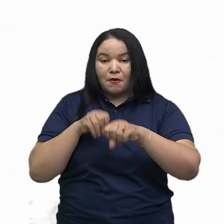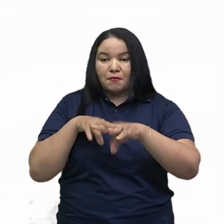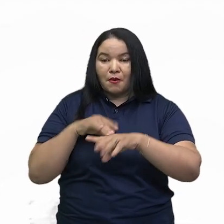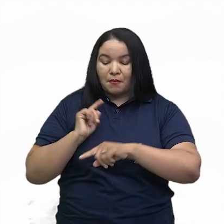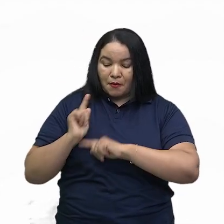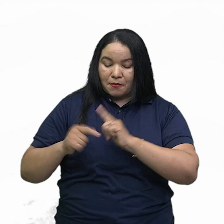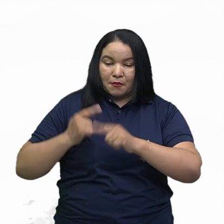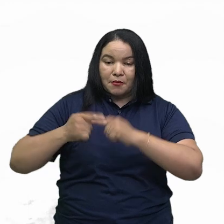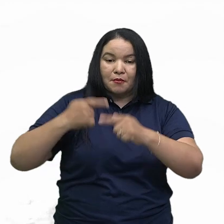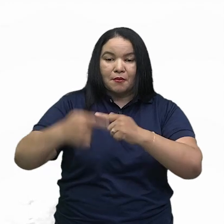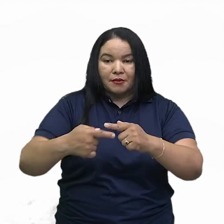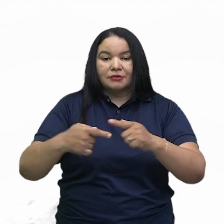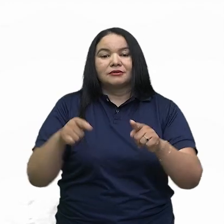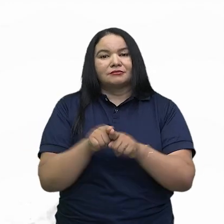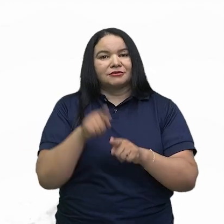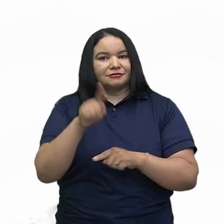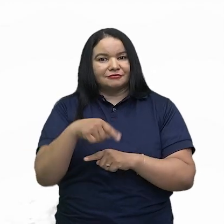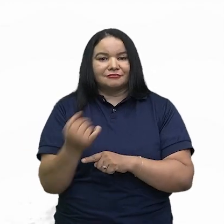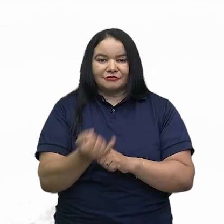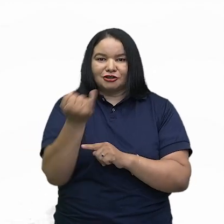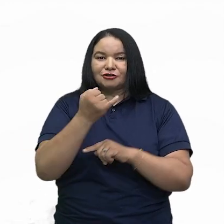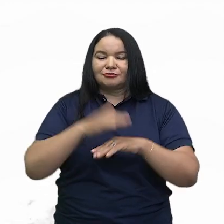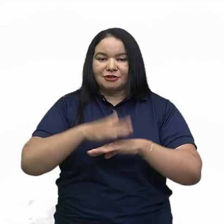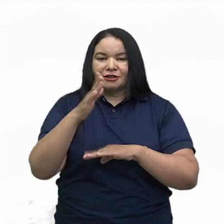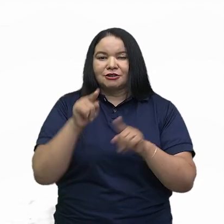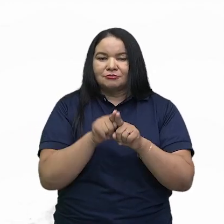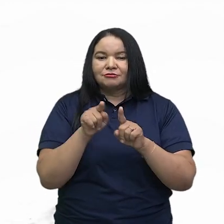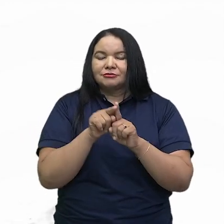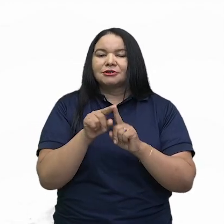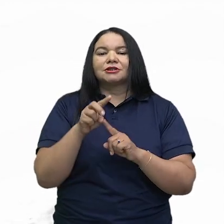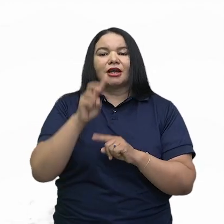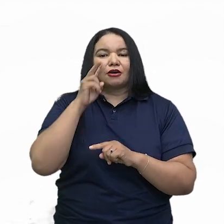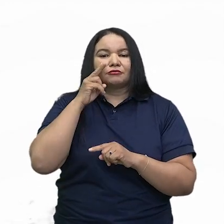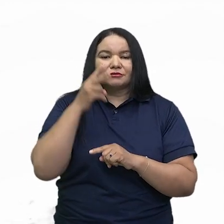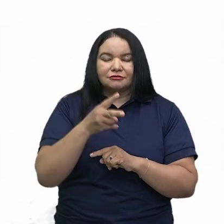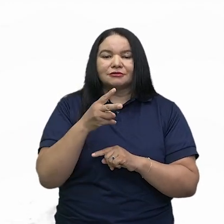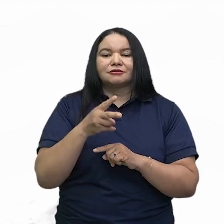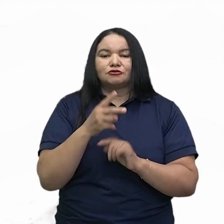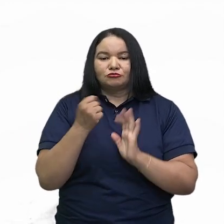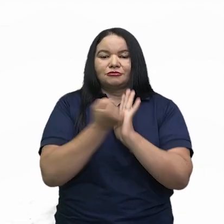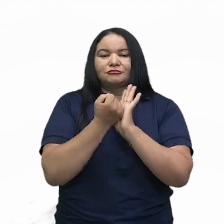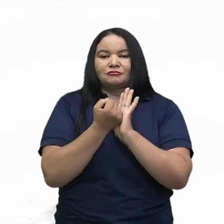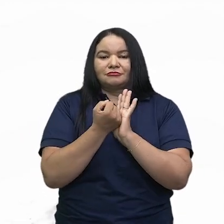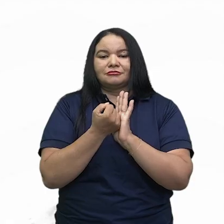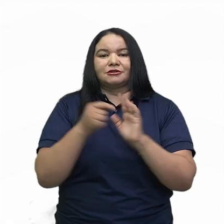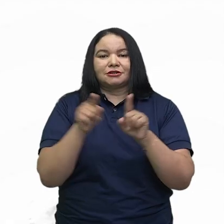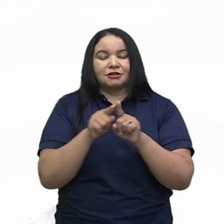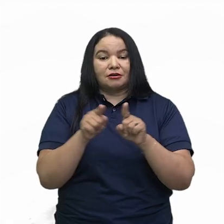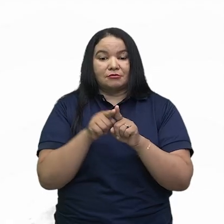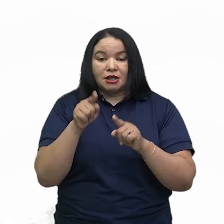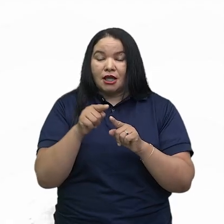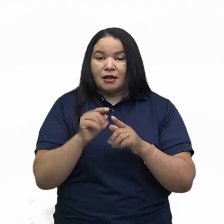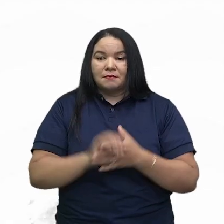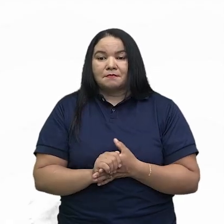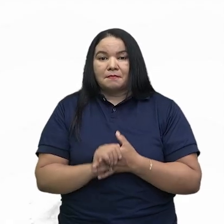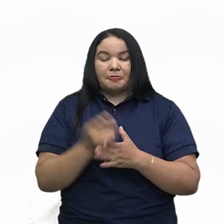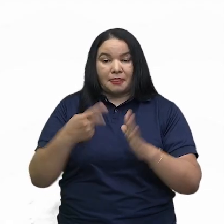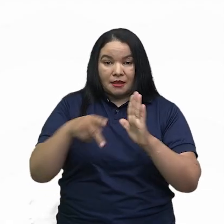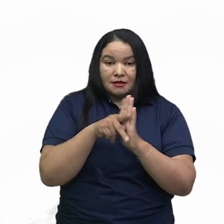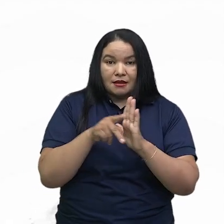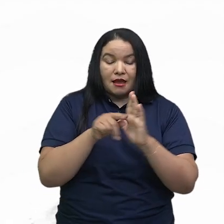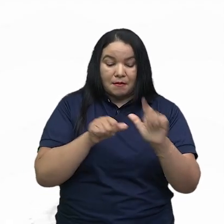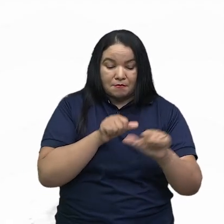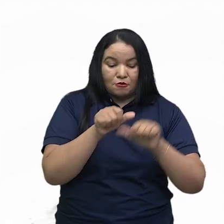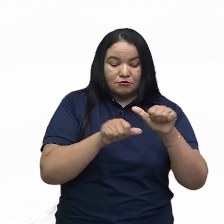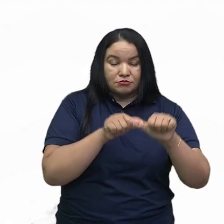geração. Por isso, tem essa relevância e é reconhecido como um patrimônio. E ele é mutável e dinâmico, ou seja, está